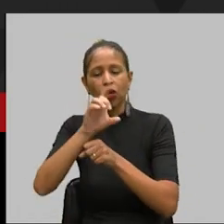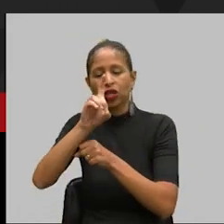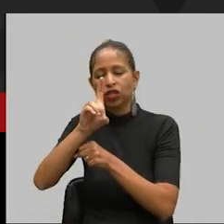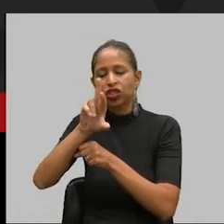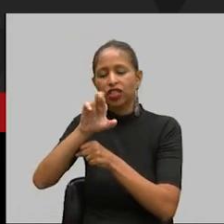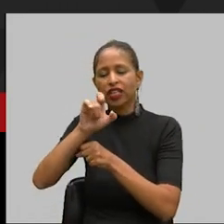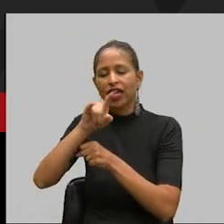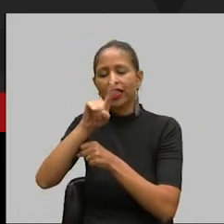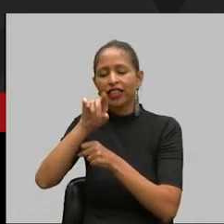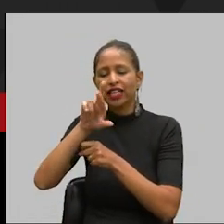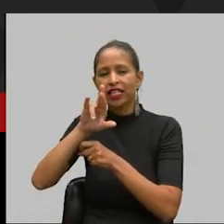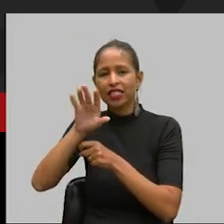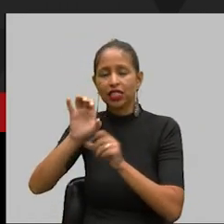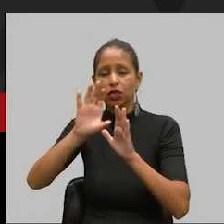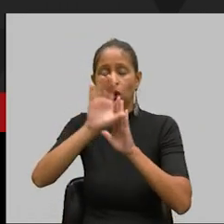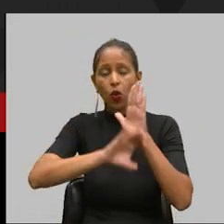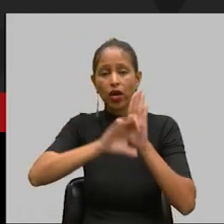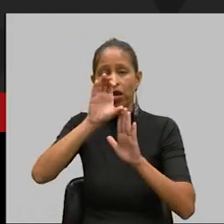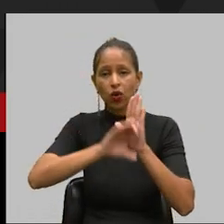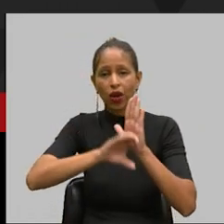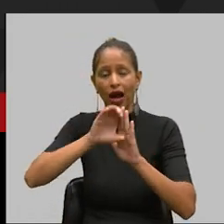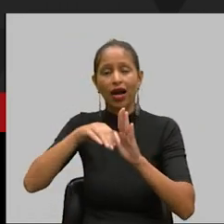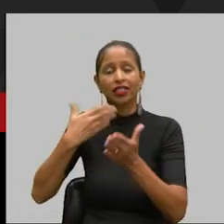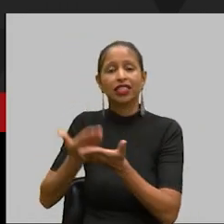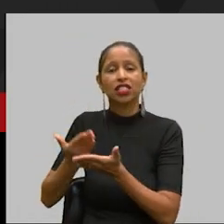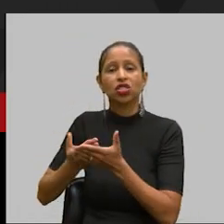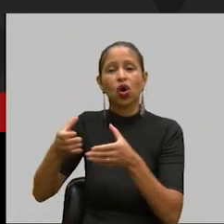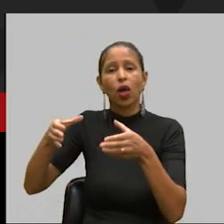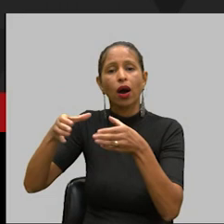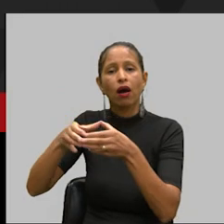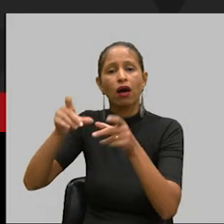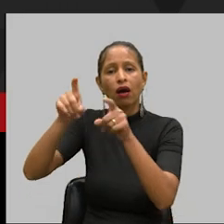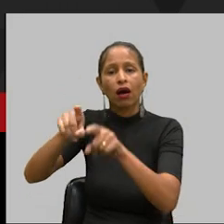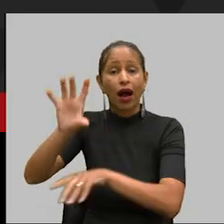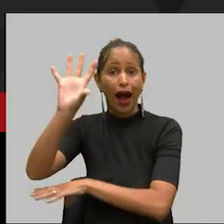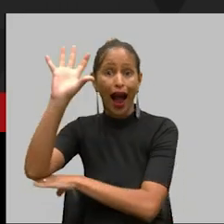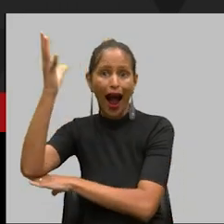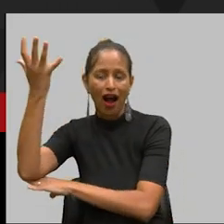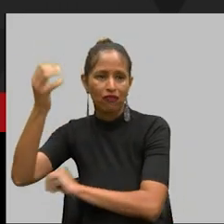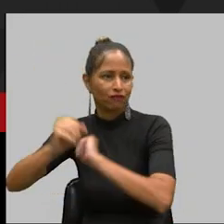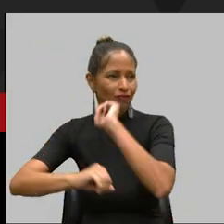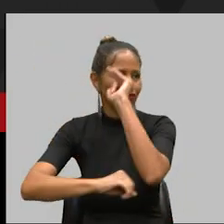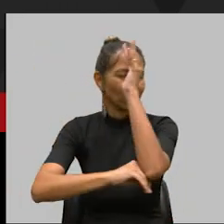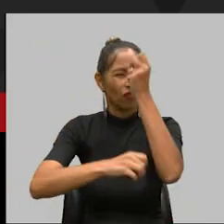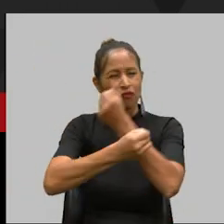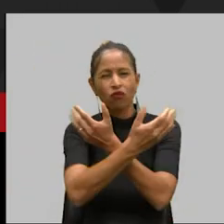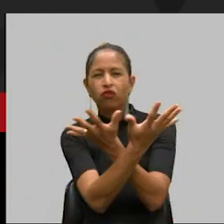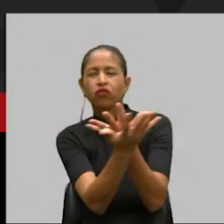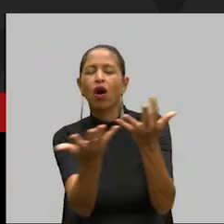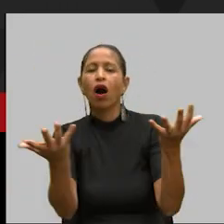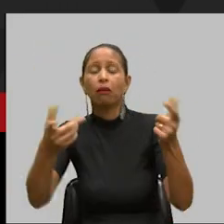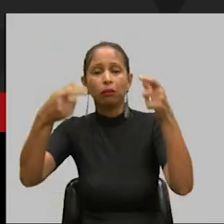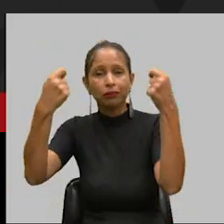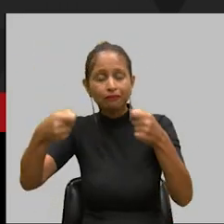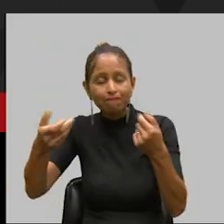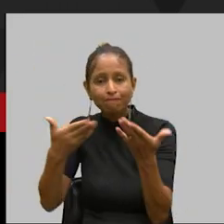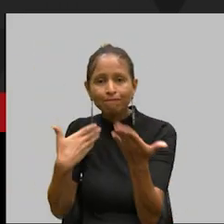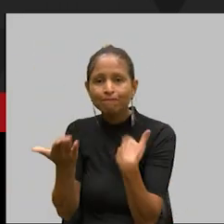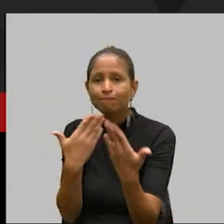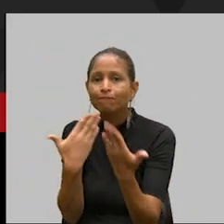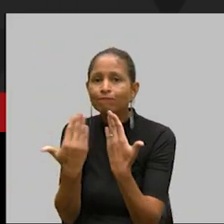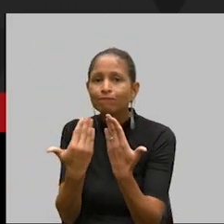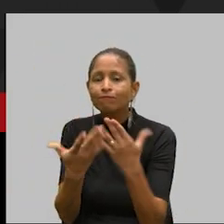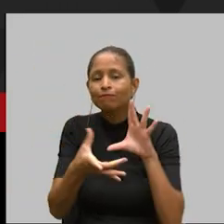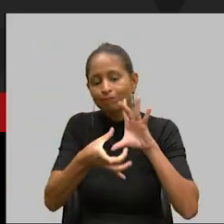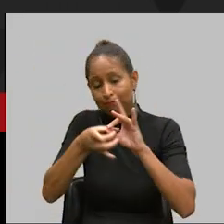eh curriculares das escolas do campo das águas e das florestas Esse é um debate necessário a ser feito no contexto